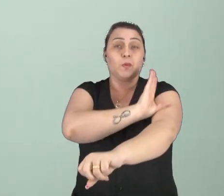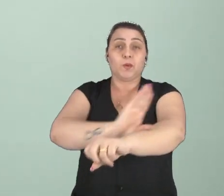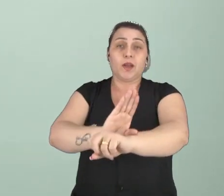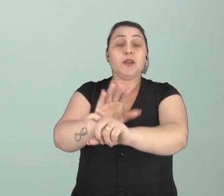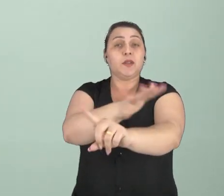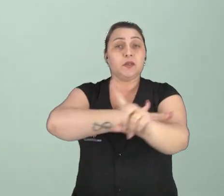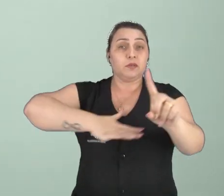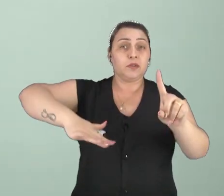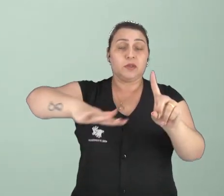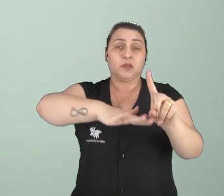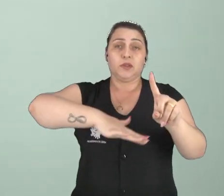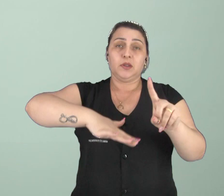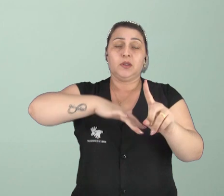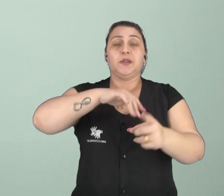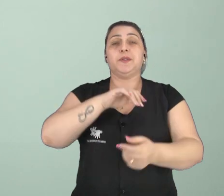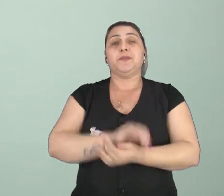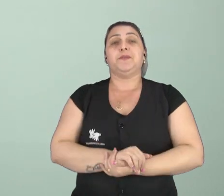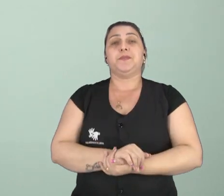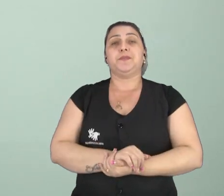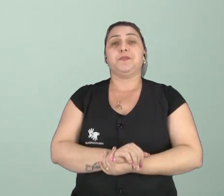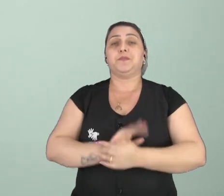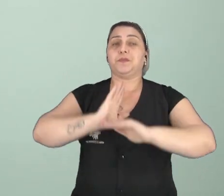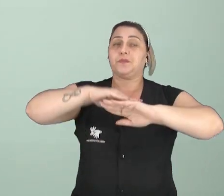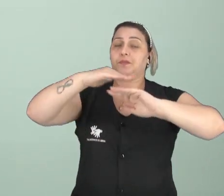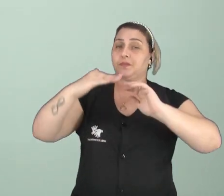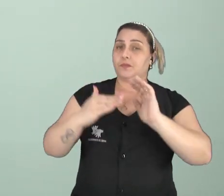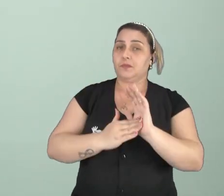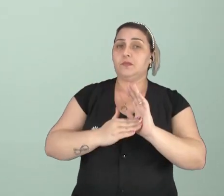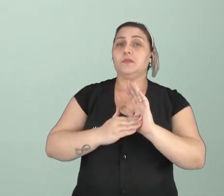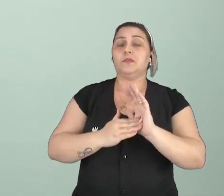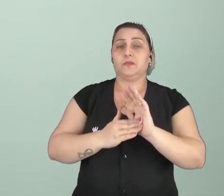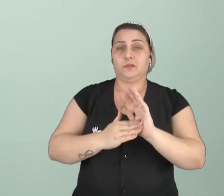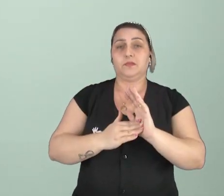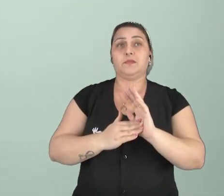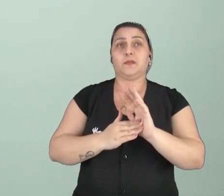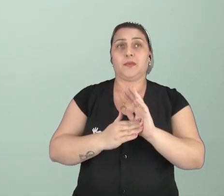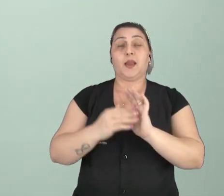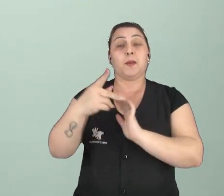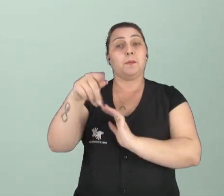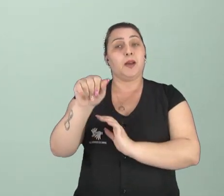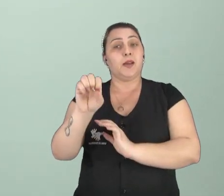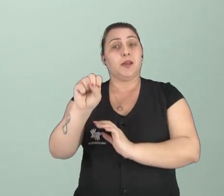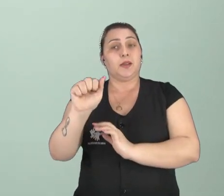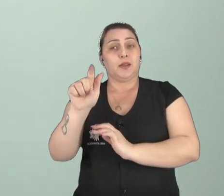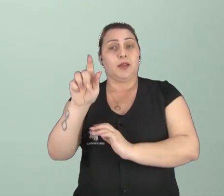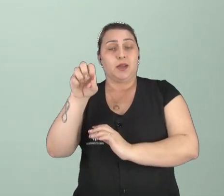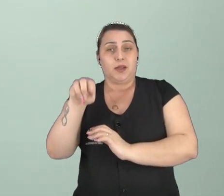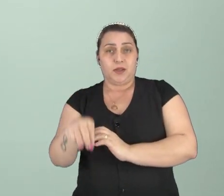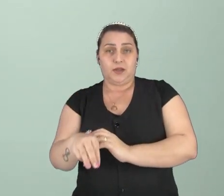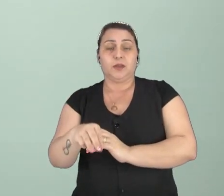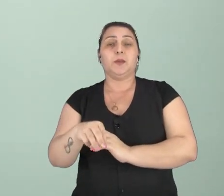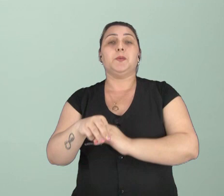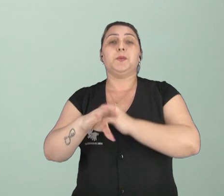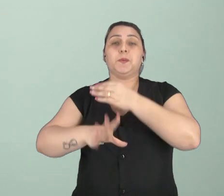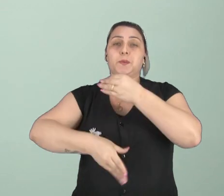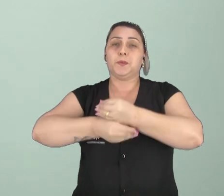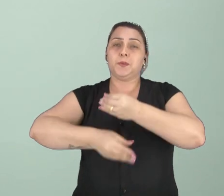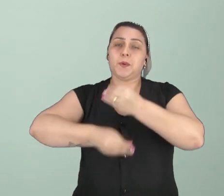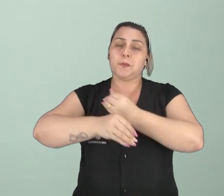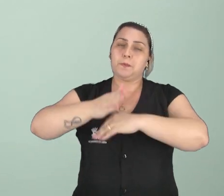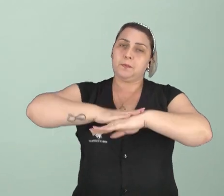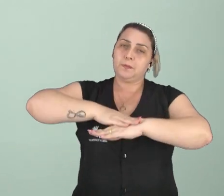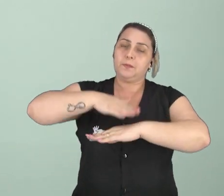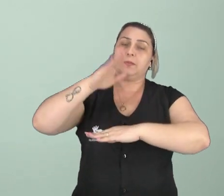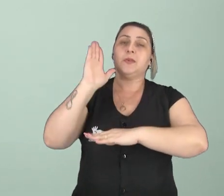culturais, sociais, então tudo isso faz com que a paisagem ela venha se agregando cada vez